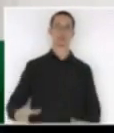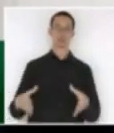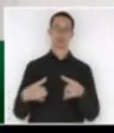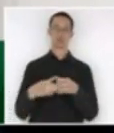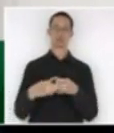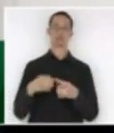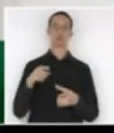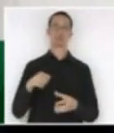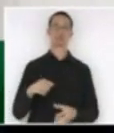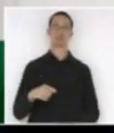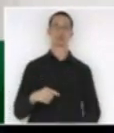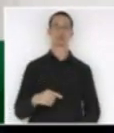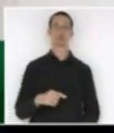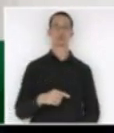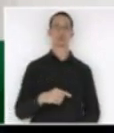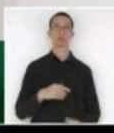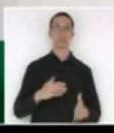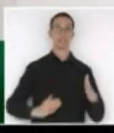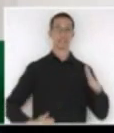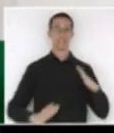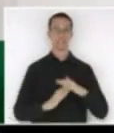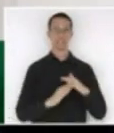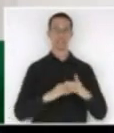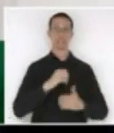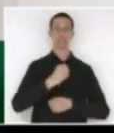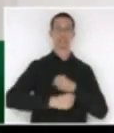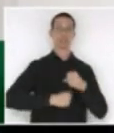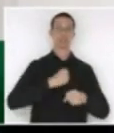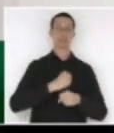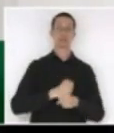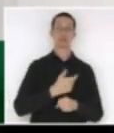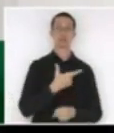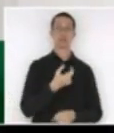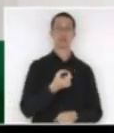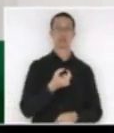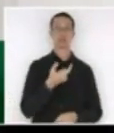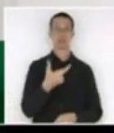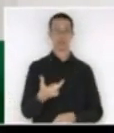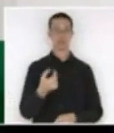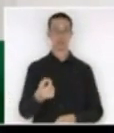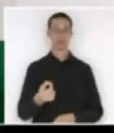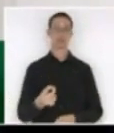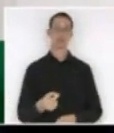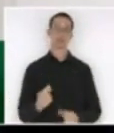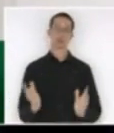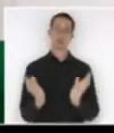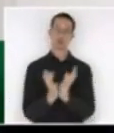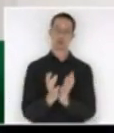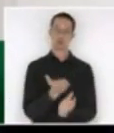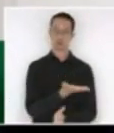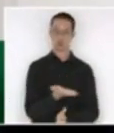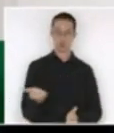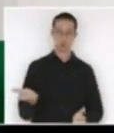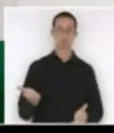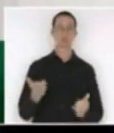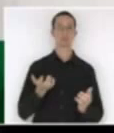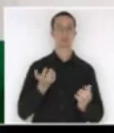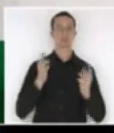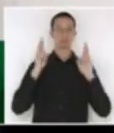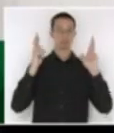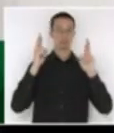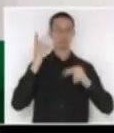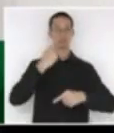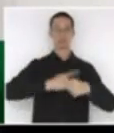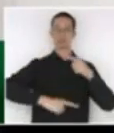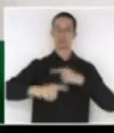aí até 2020, que já sucesso, então, a nova diretoria da CIADESP, mais uma vez agradecendo